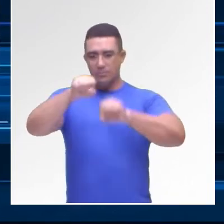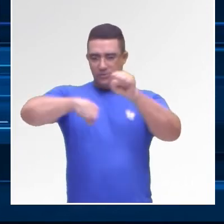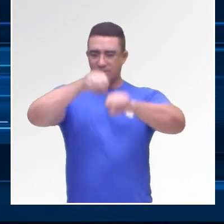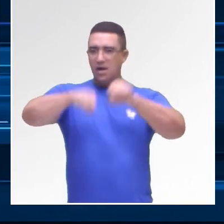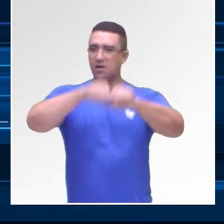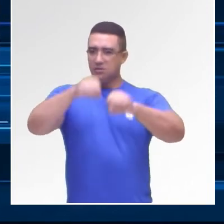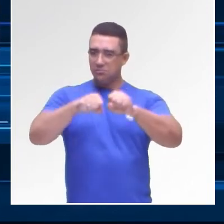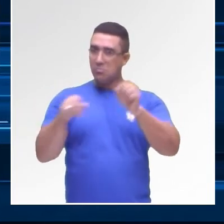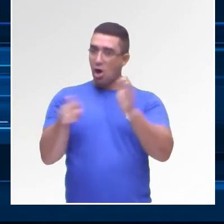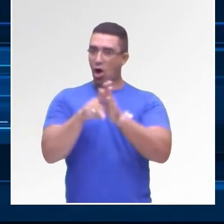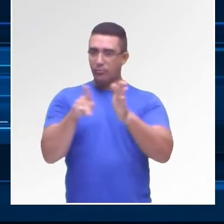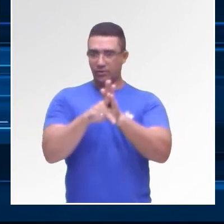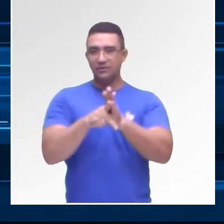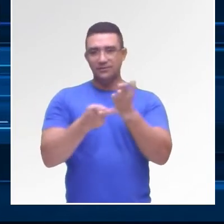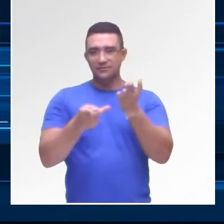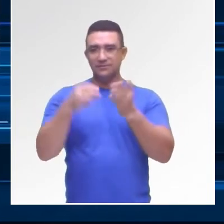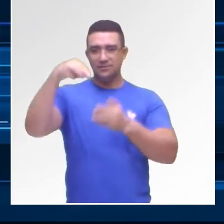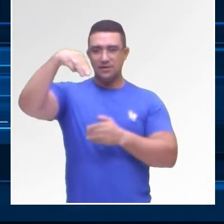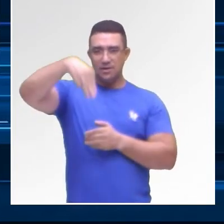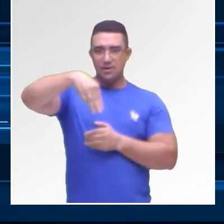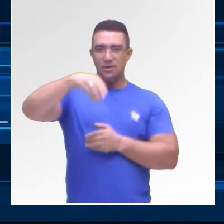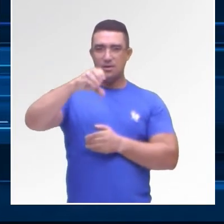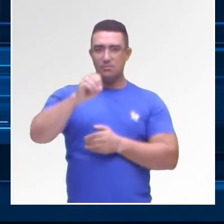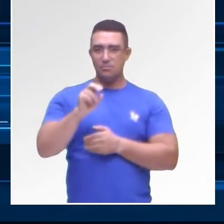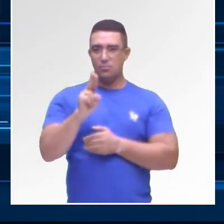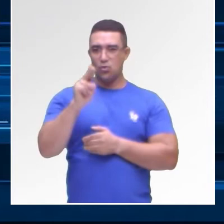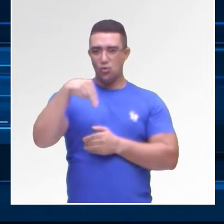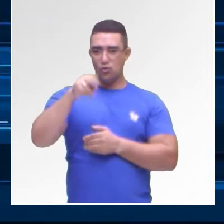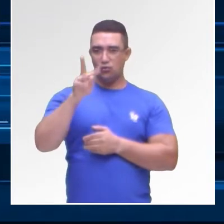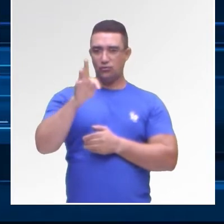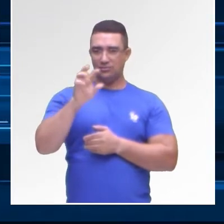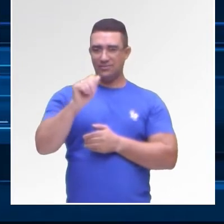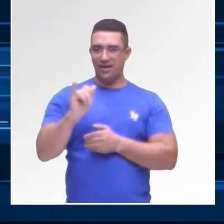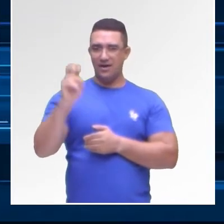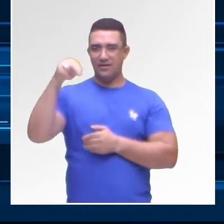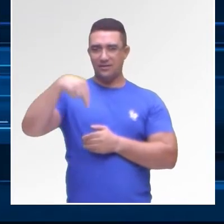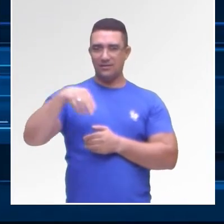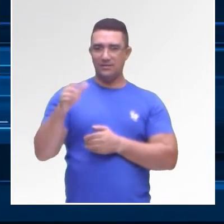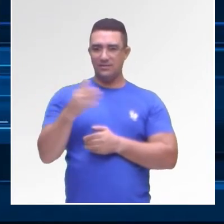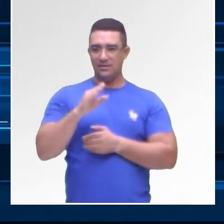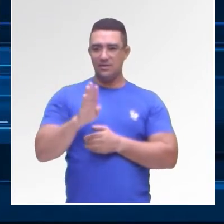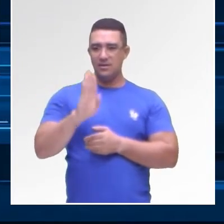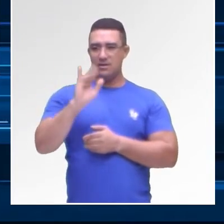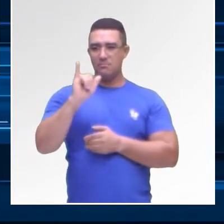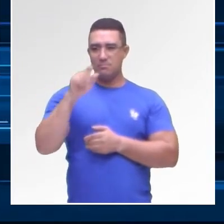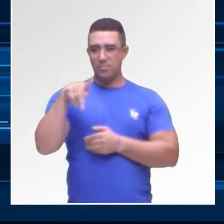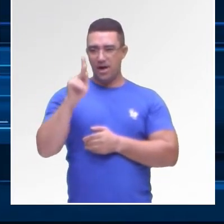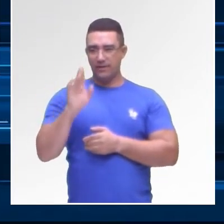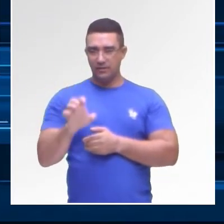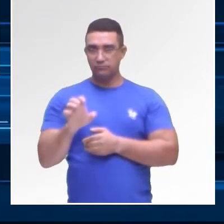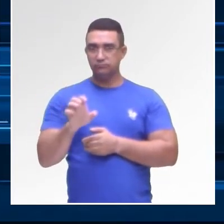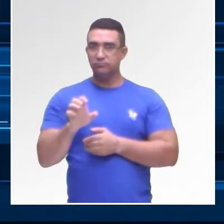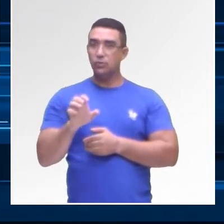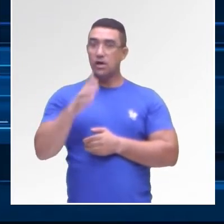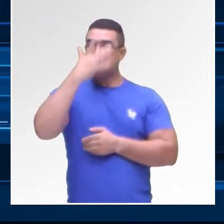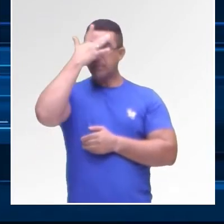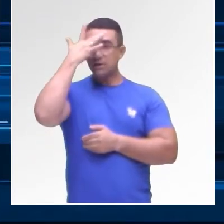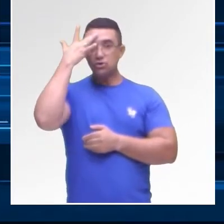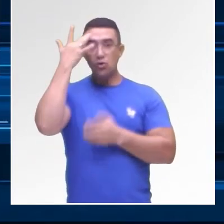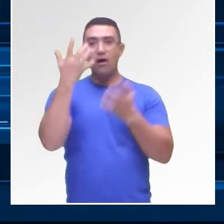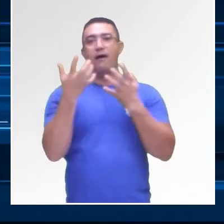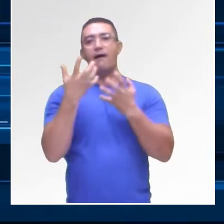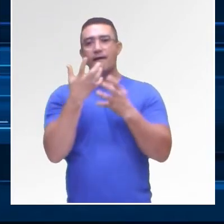Então, quando se trata de mountain bike, as pessoas buscam trajetos de pura adrenalina, realizados com